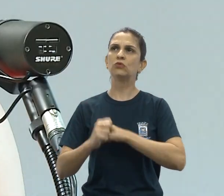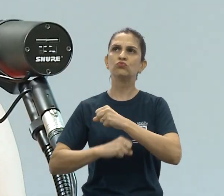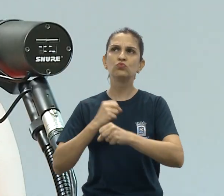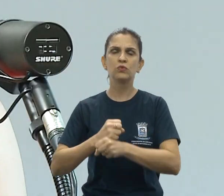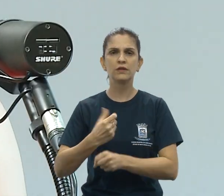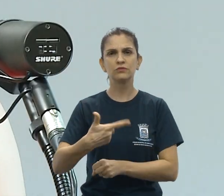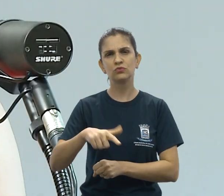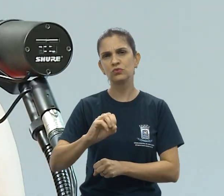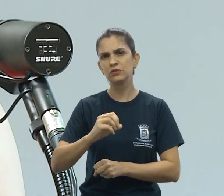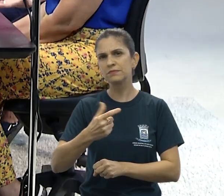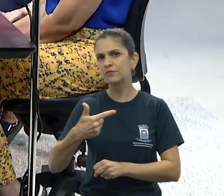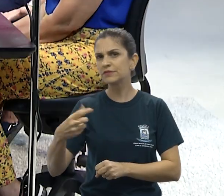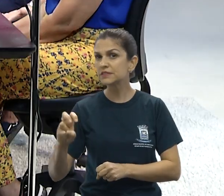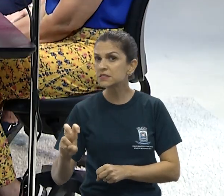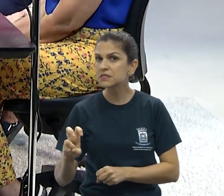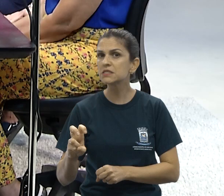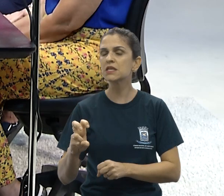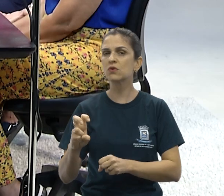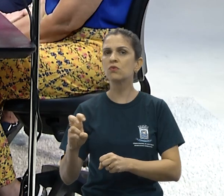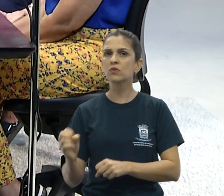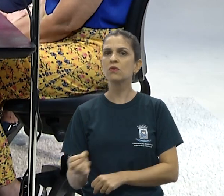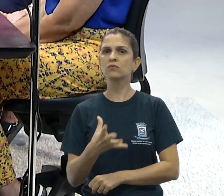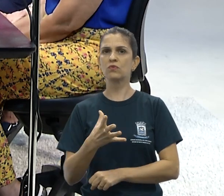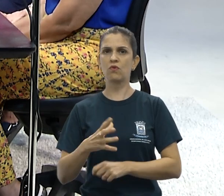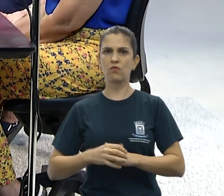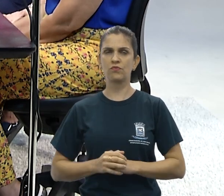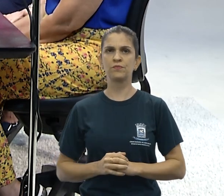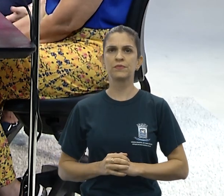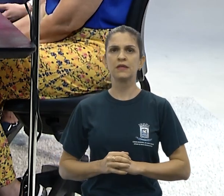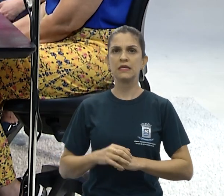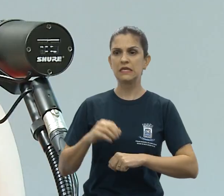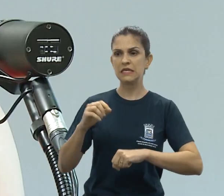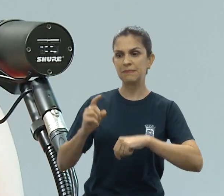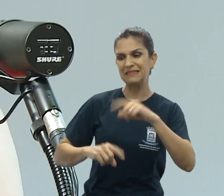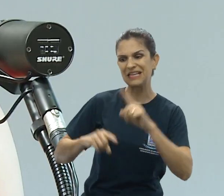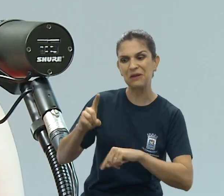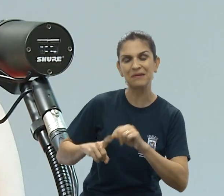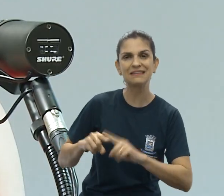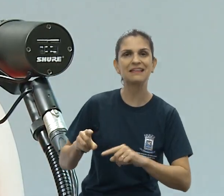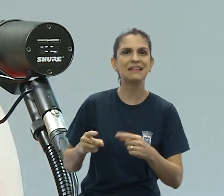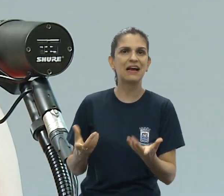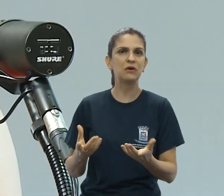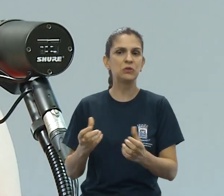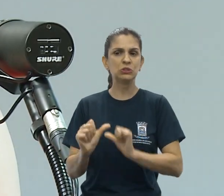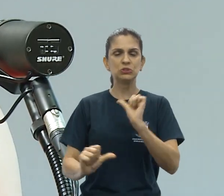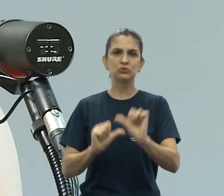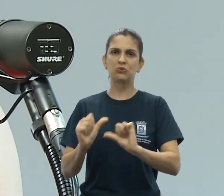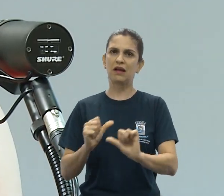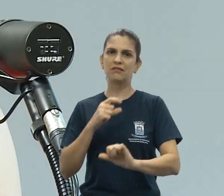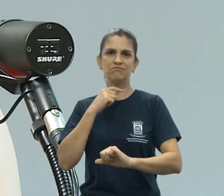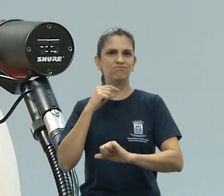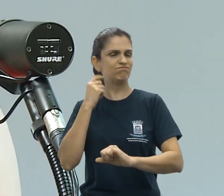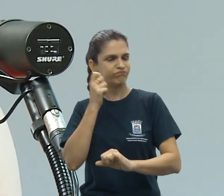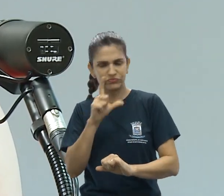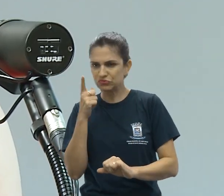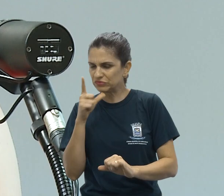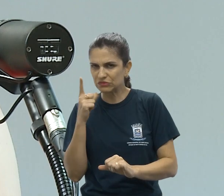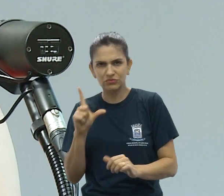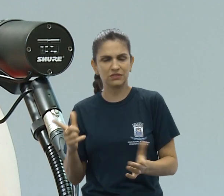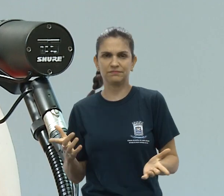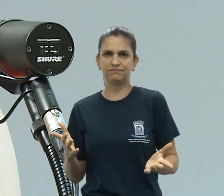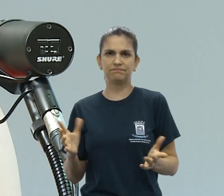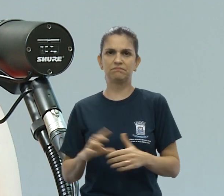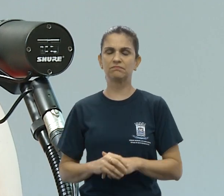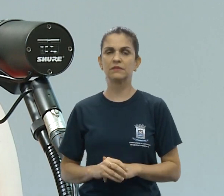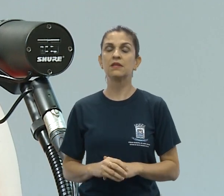dizer que, a partir dessa época, não vai ter mais peças de reparo. Então, nós já estamos trabalhando junto à rede,